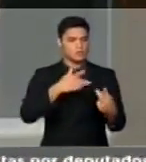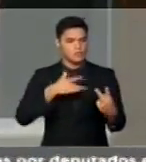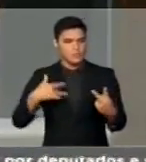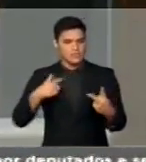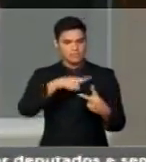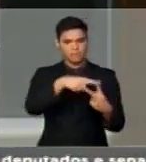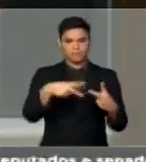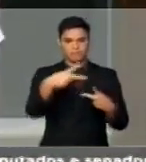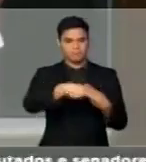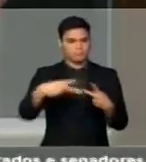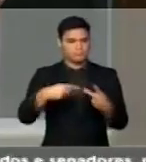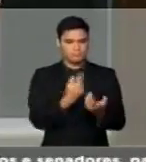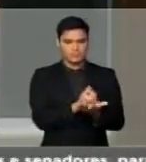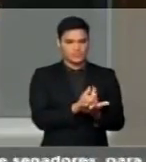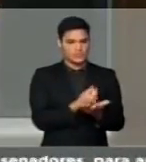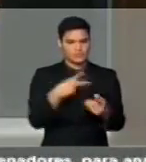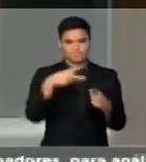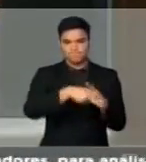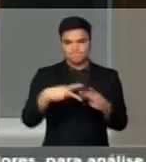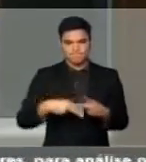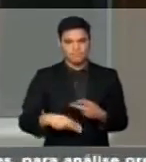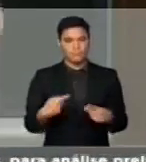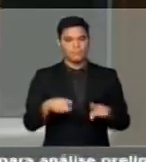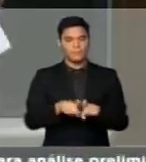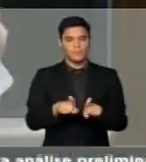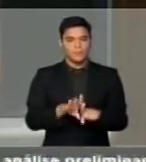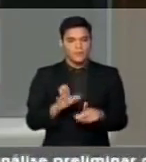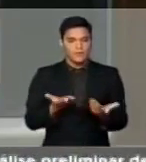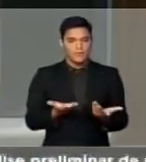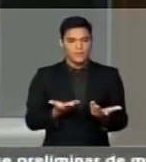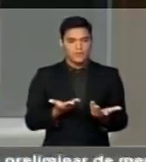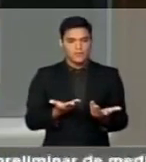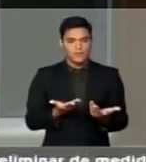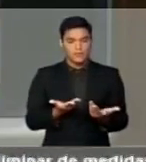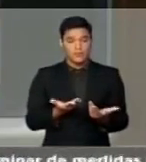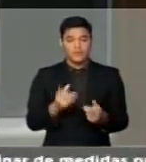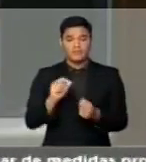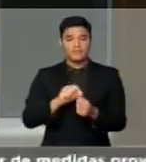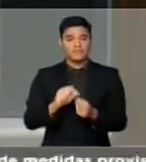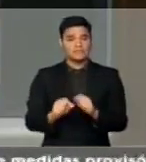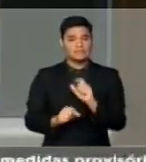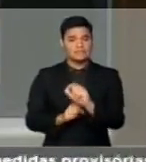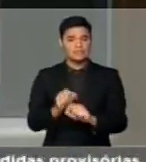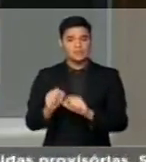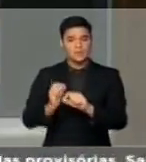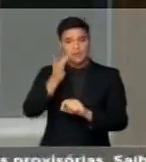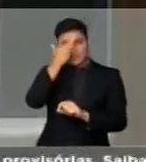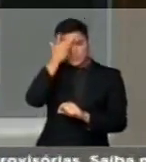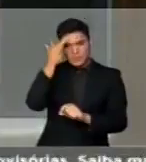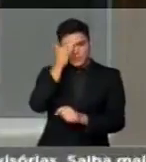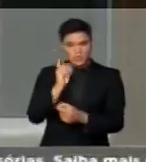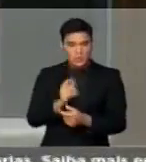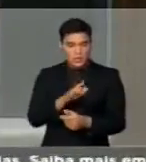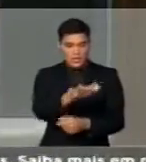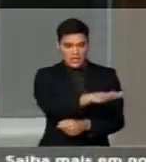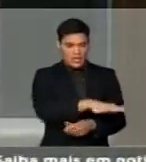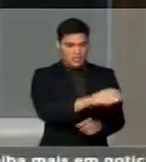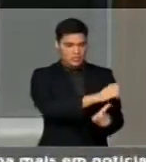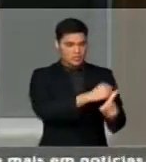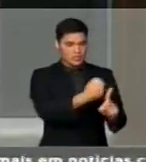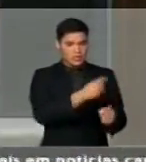gastos cortados. Adotar limite para gastos públicos e o pior, fazer com que o povo brasileiro pague a conta